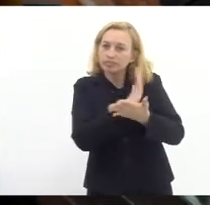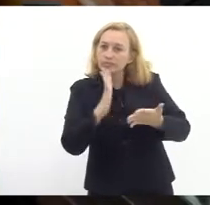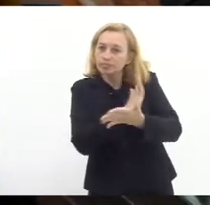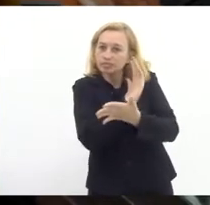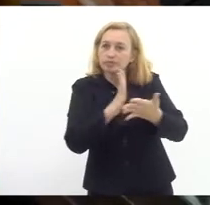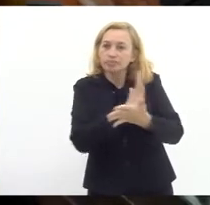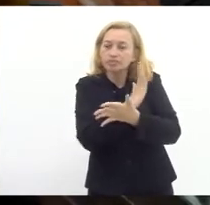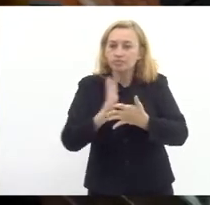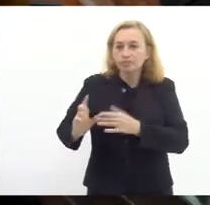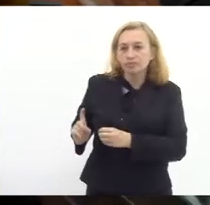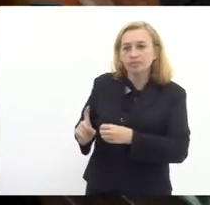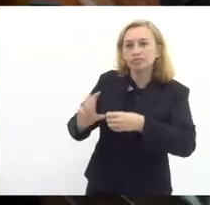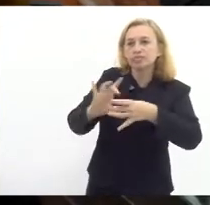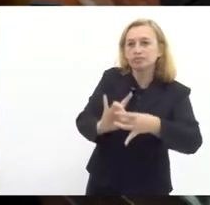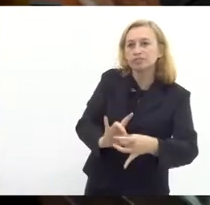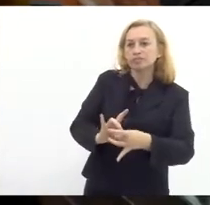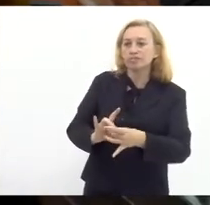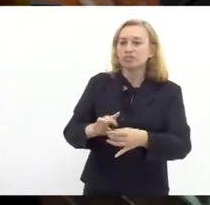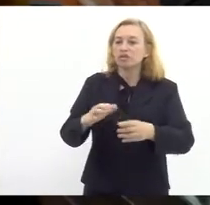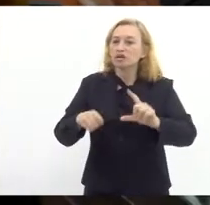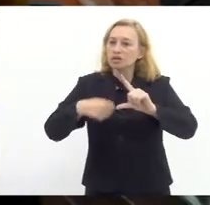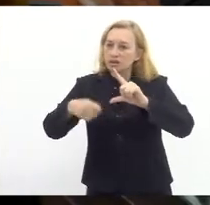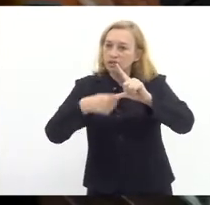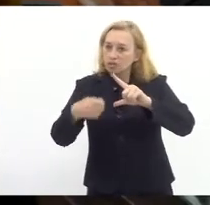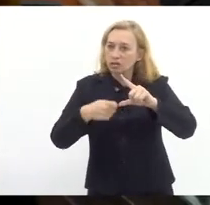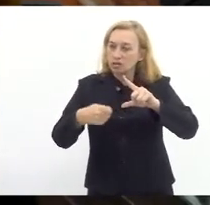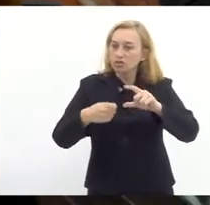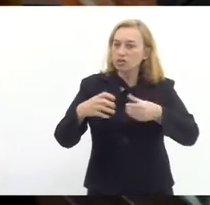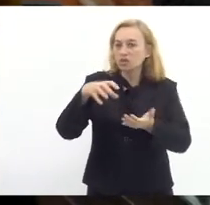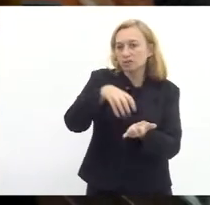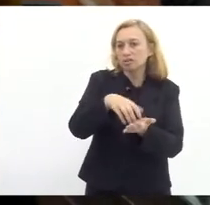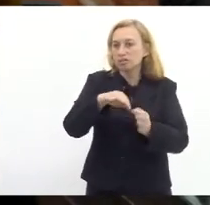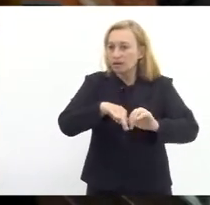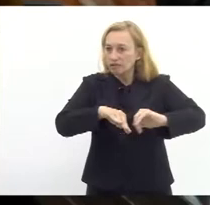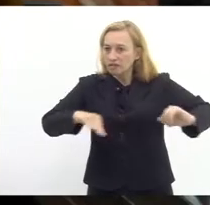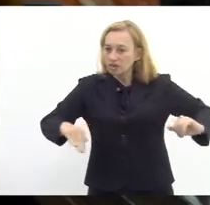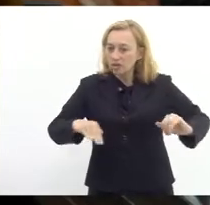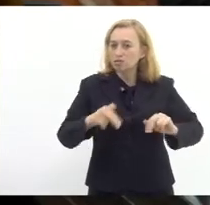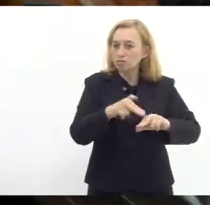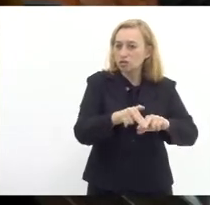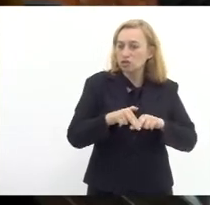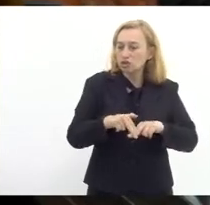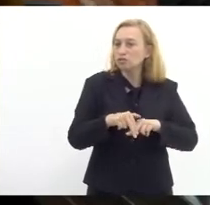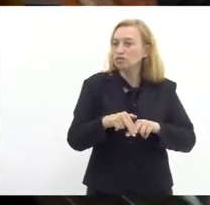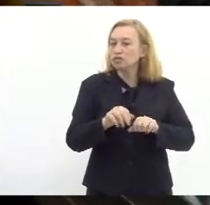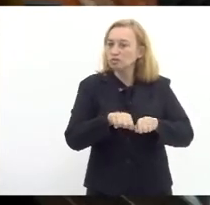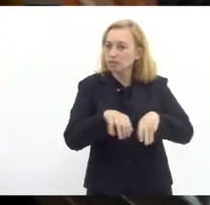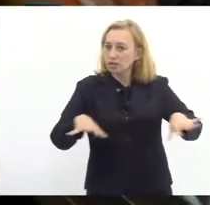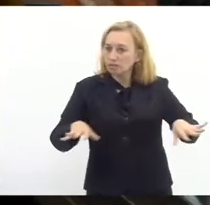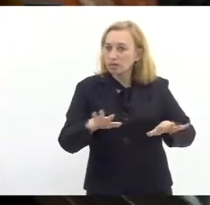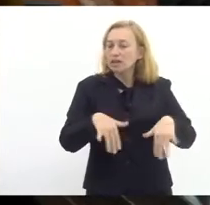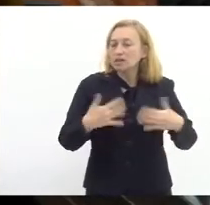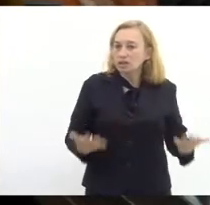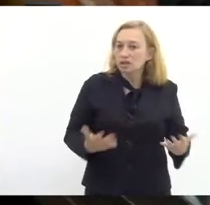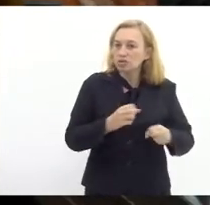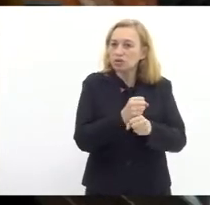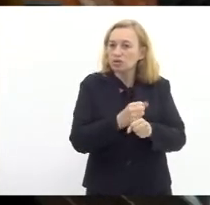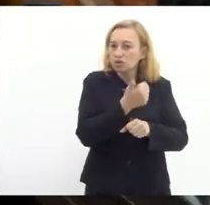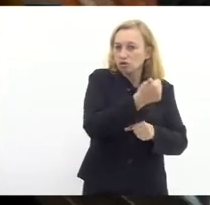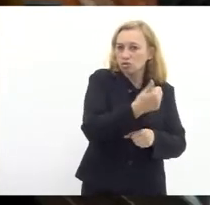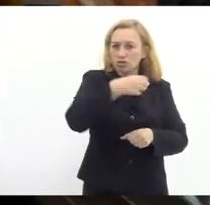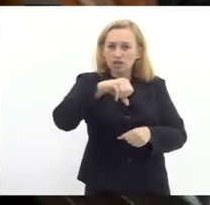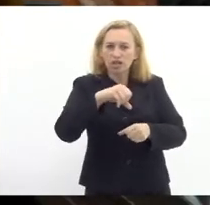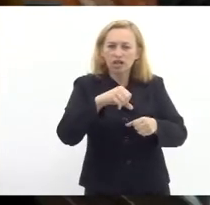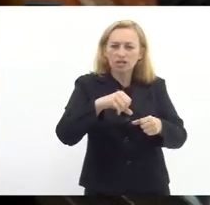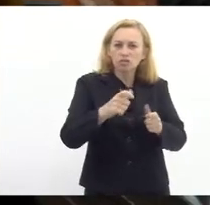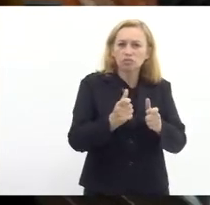do convênio com a central logística tiveram que ficar afastados por conta da pandemia. Então, a gente, no ano de 2019,